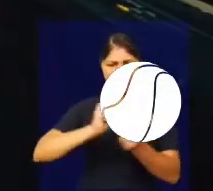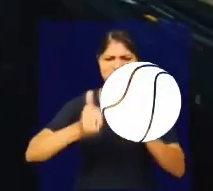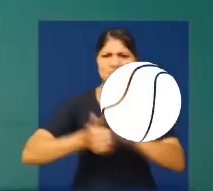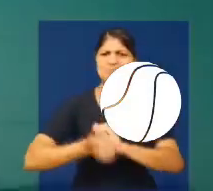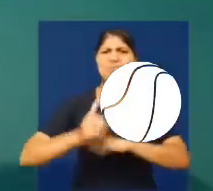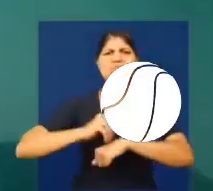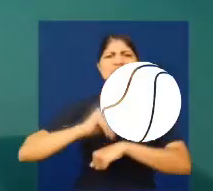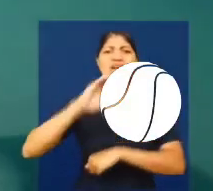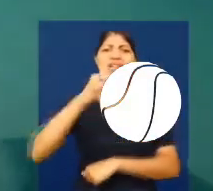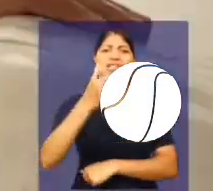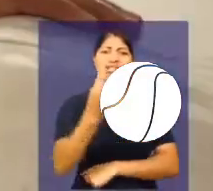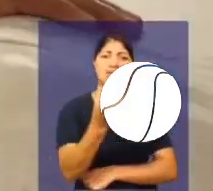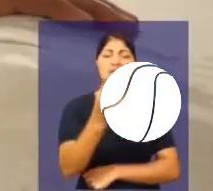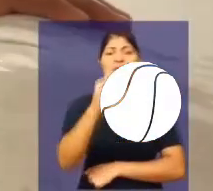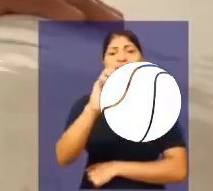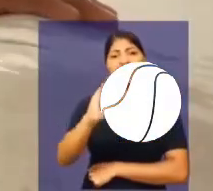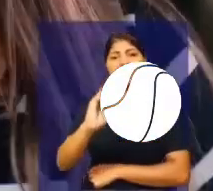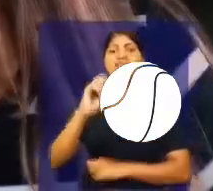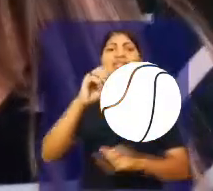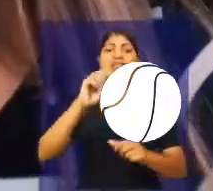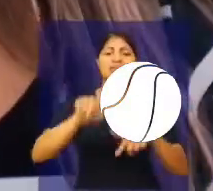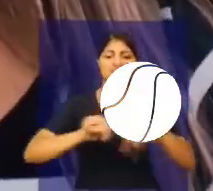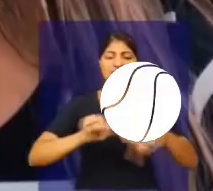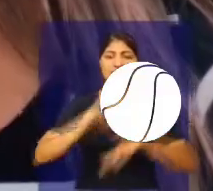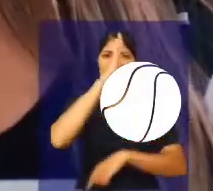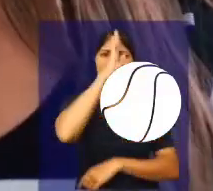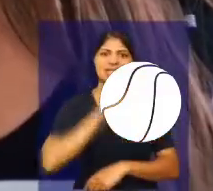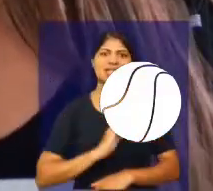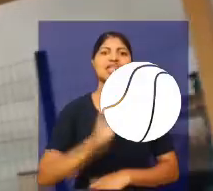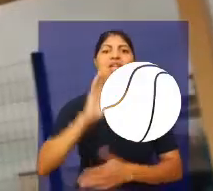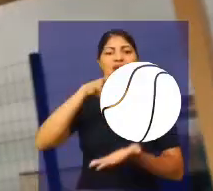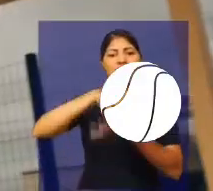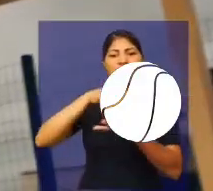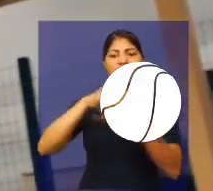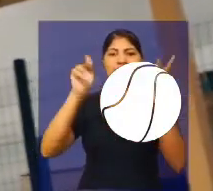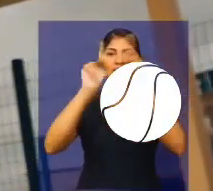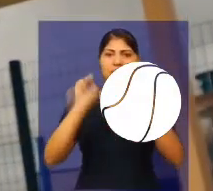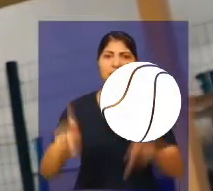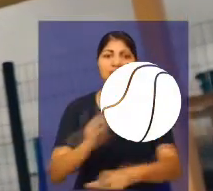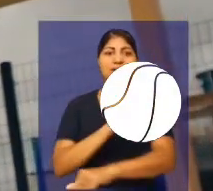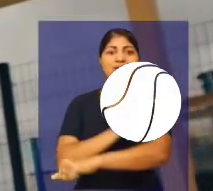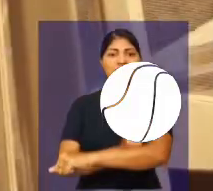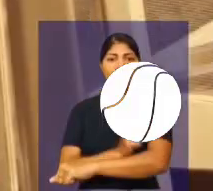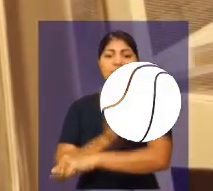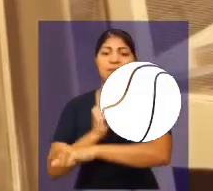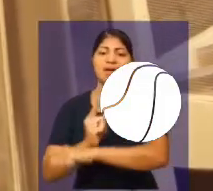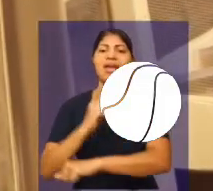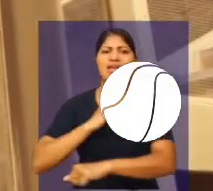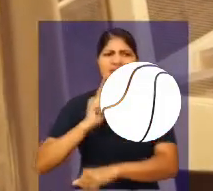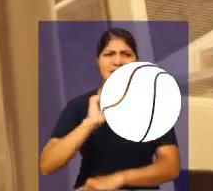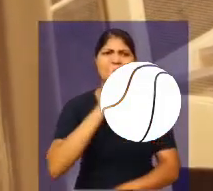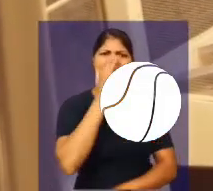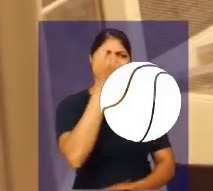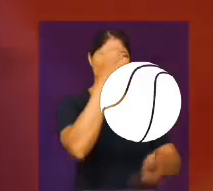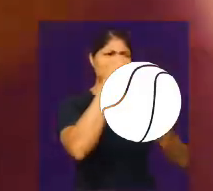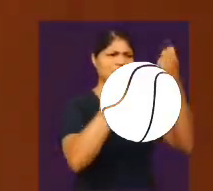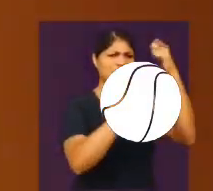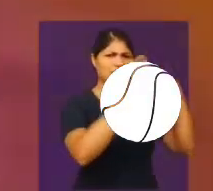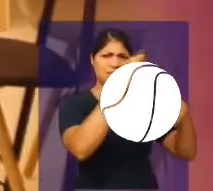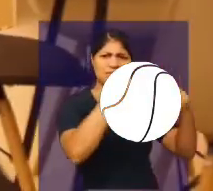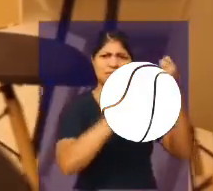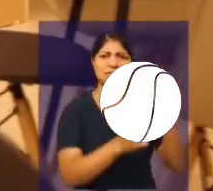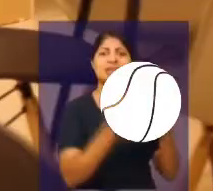gente quer. E que o nosso povo não seja enganado, pelo contrário, que o nosso povo tenha informação adequada e